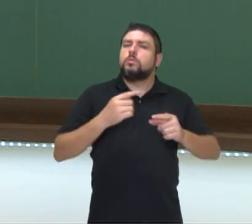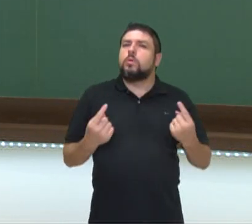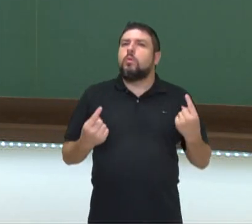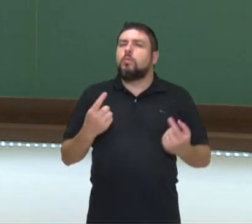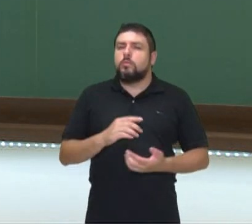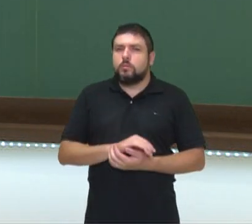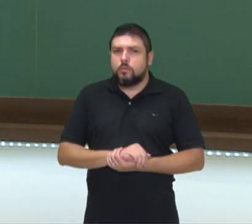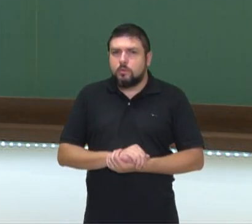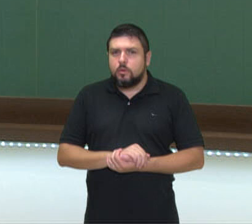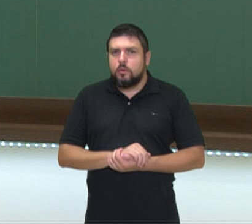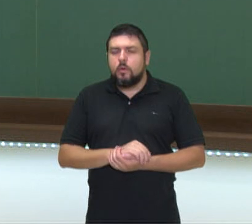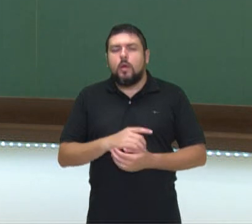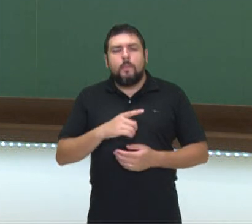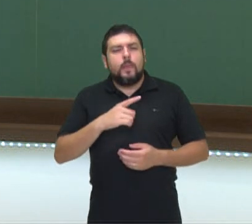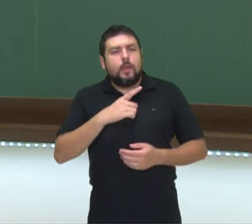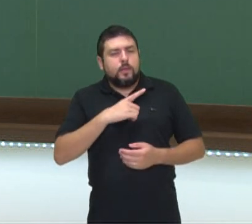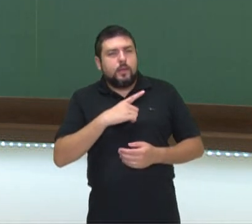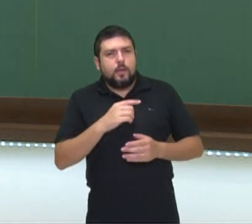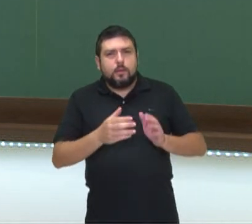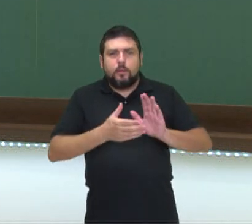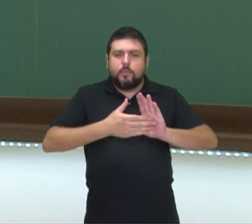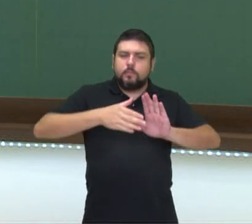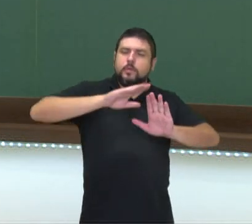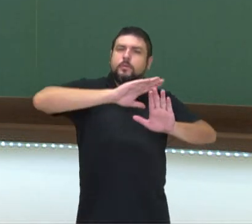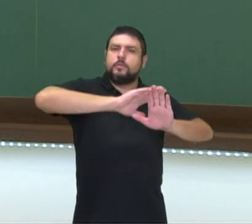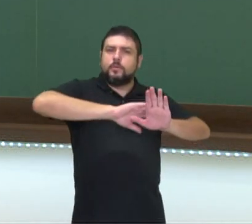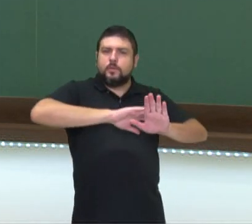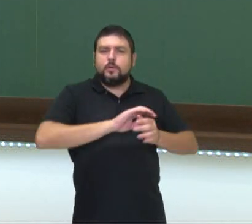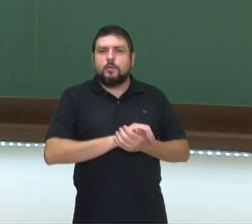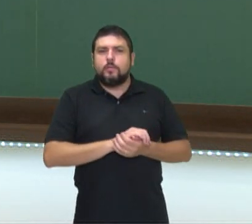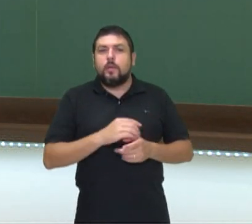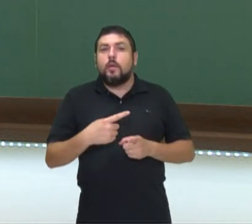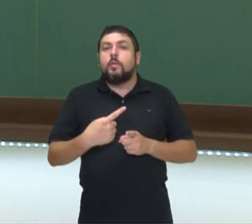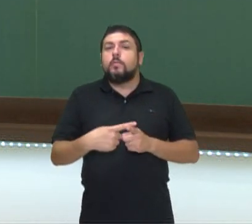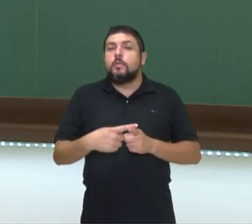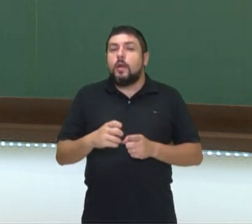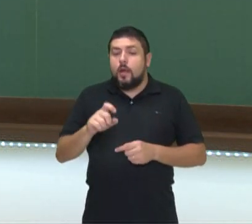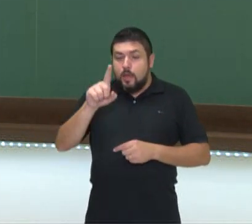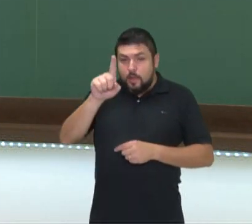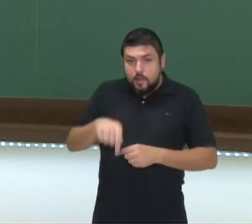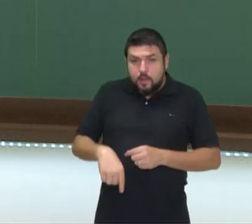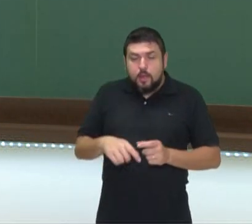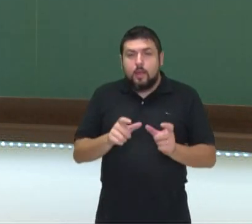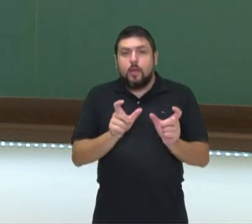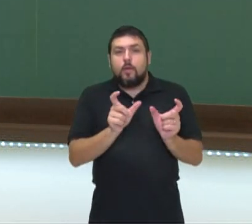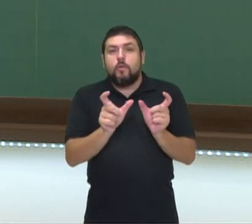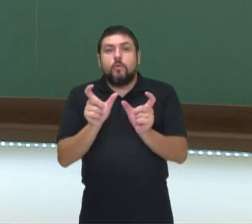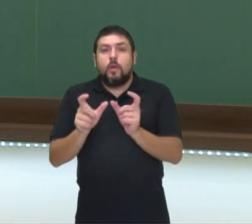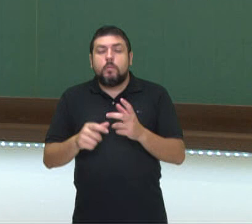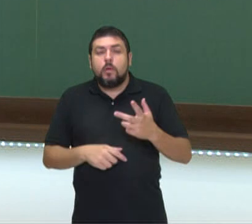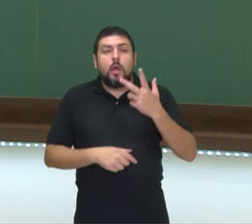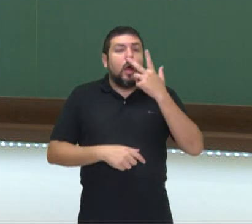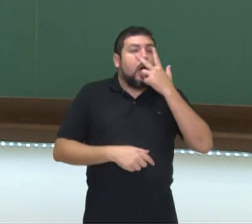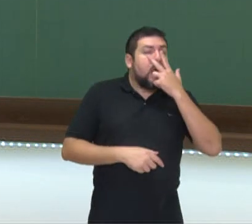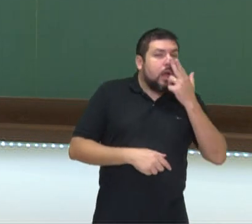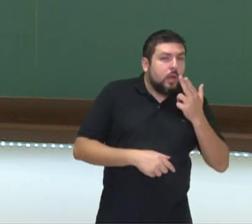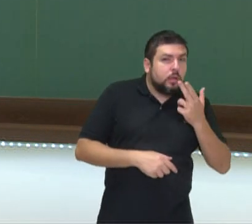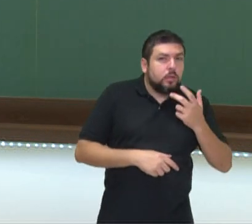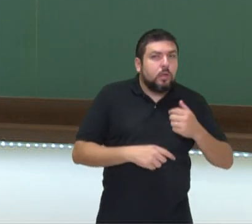uma caracterização subjetiva, porque indicam um juízo de valor que é pronunciado pelos verbos achar e